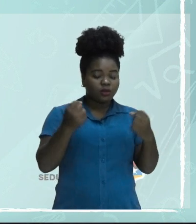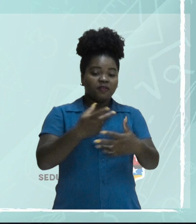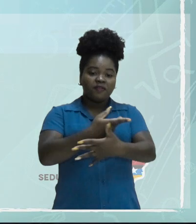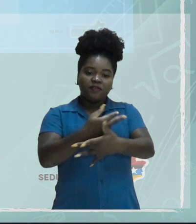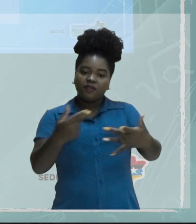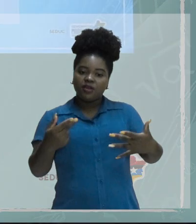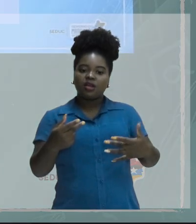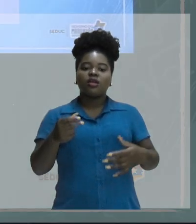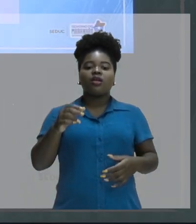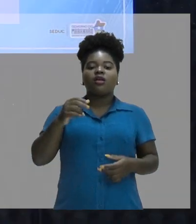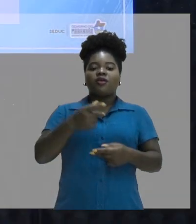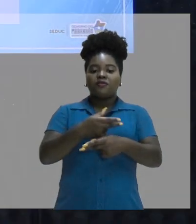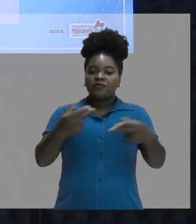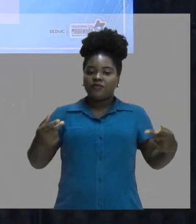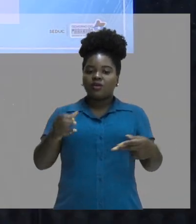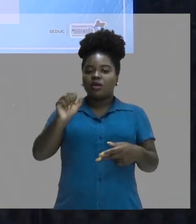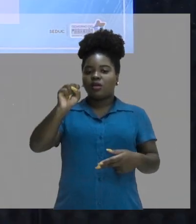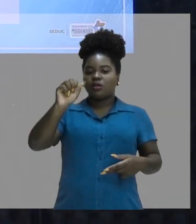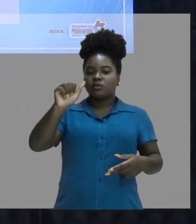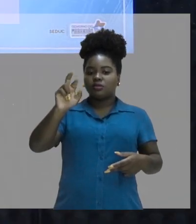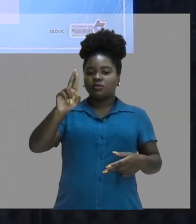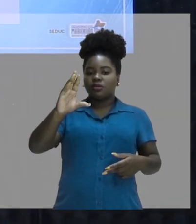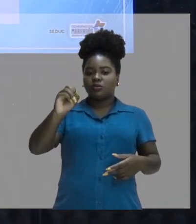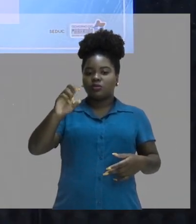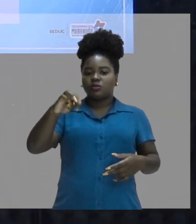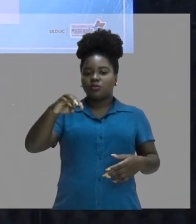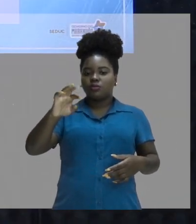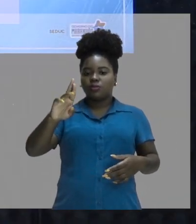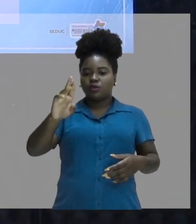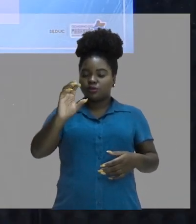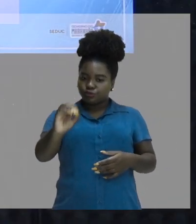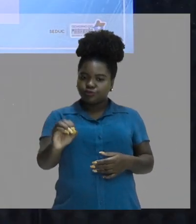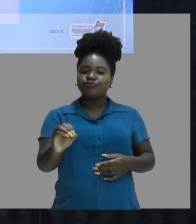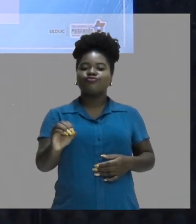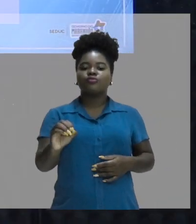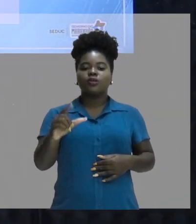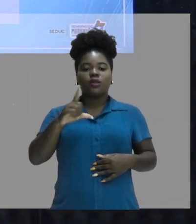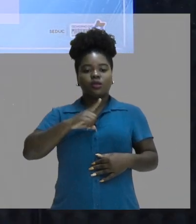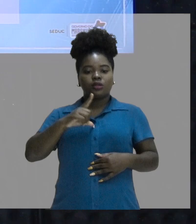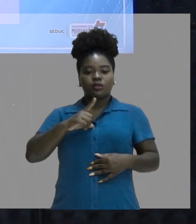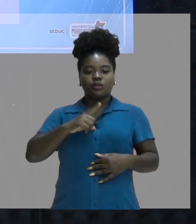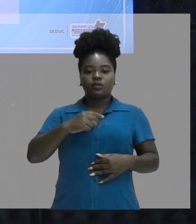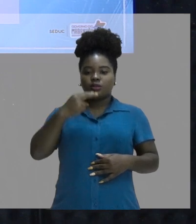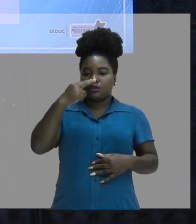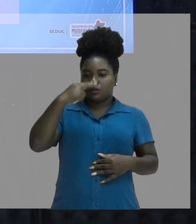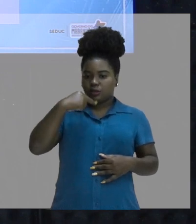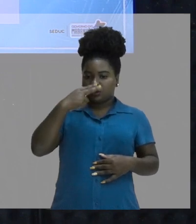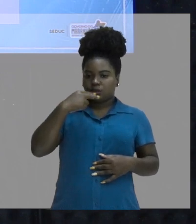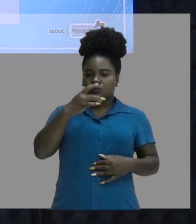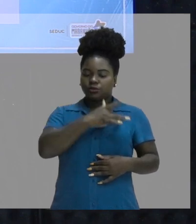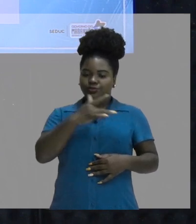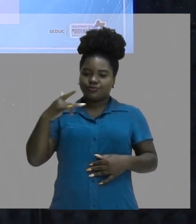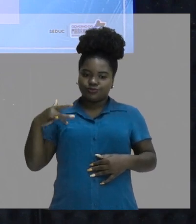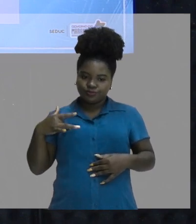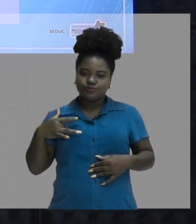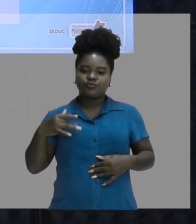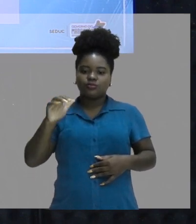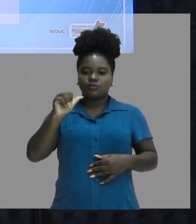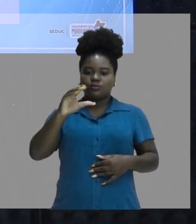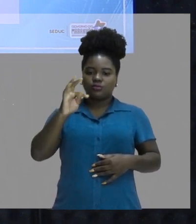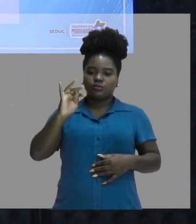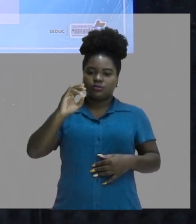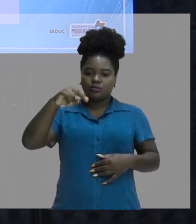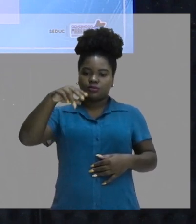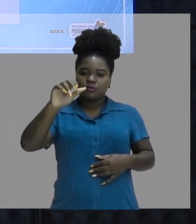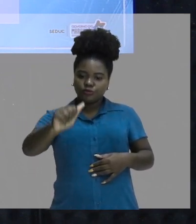certo? Tá aqui, ó, aqui é uma unidade, aqui é um sarcômero. Daí existem as proteínas de actina e miosina. Então, no movimento